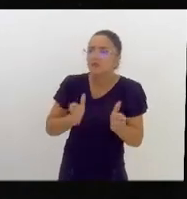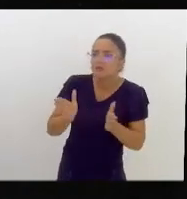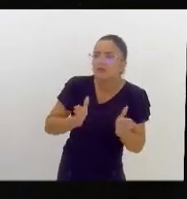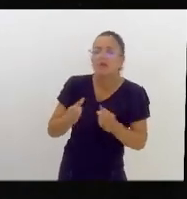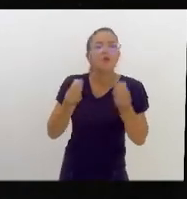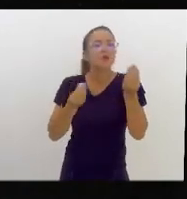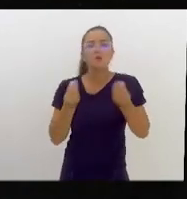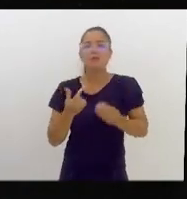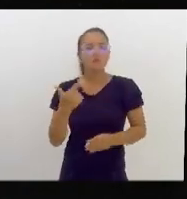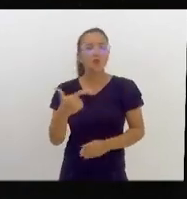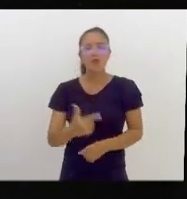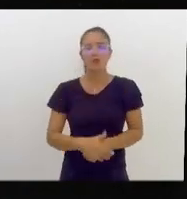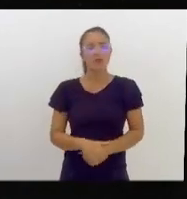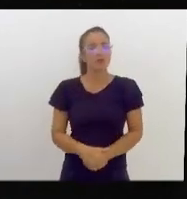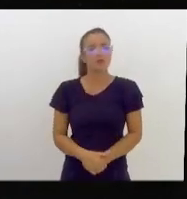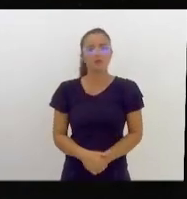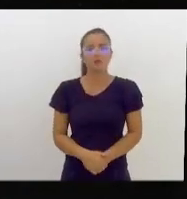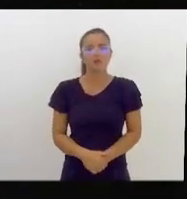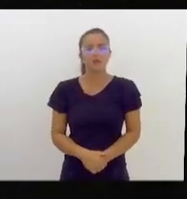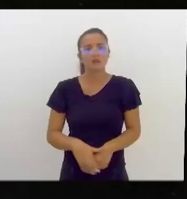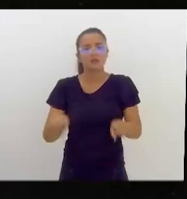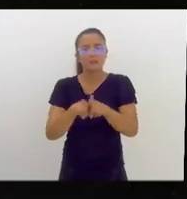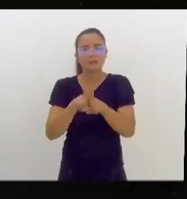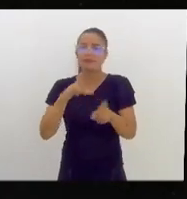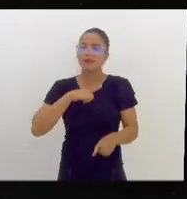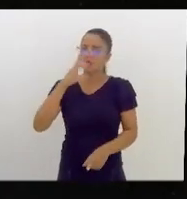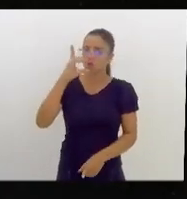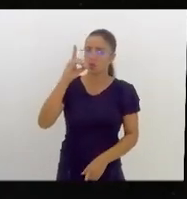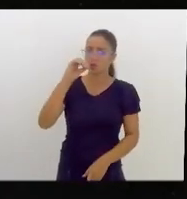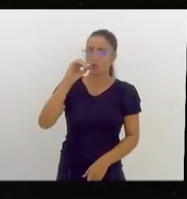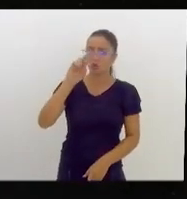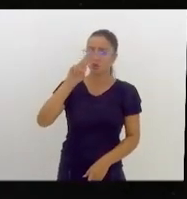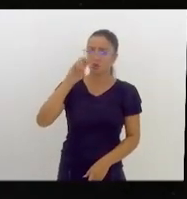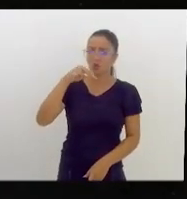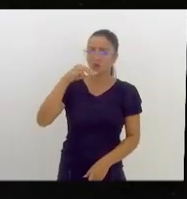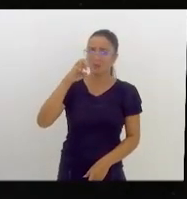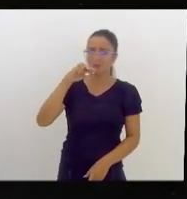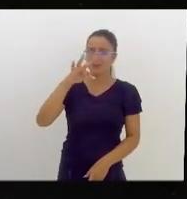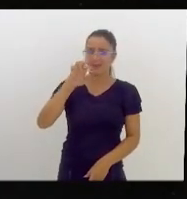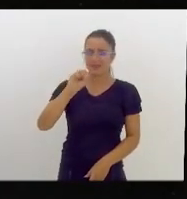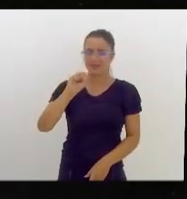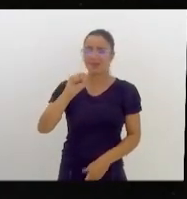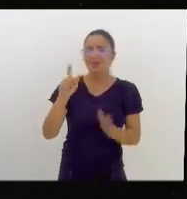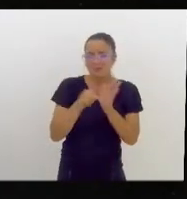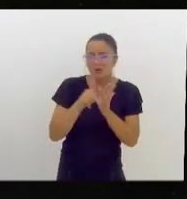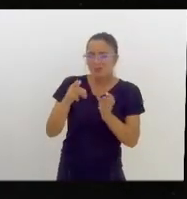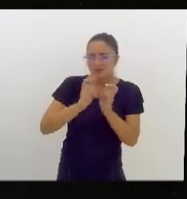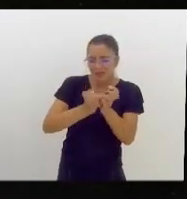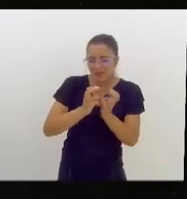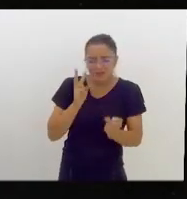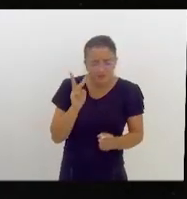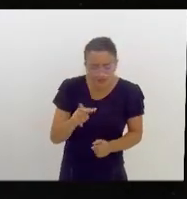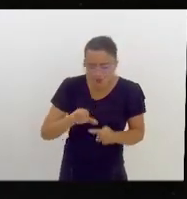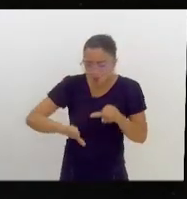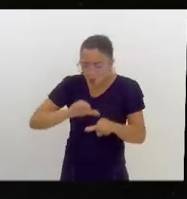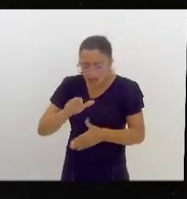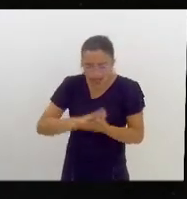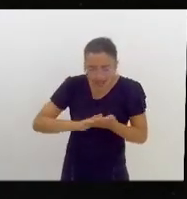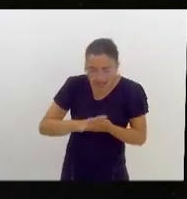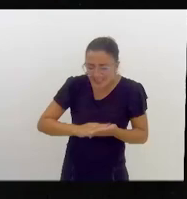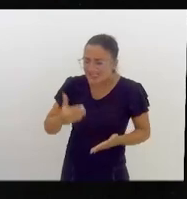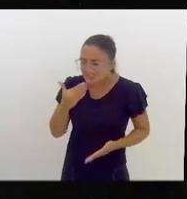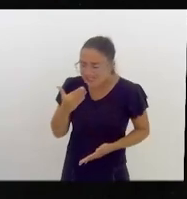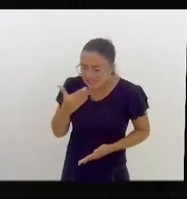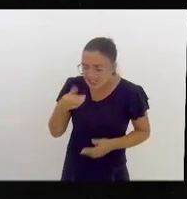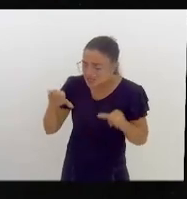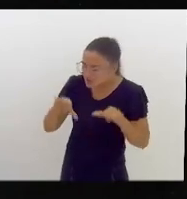da questão do distrito, falou da questão dos dormentes. Os dormentes se deteriorando e não se troca dormente.